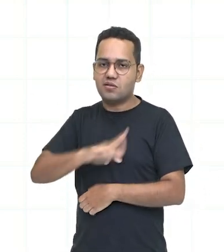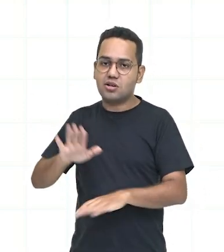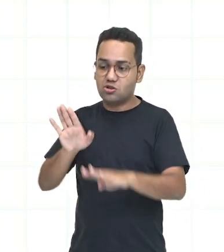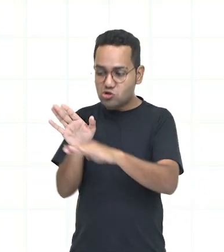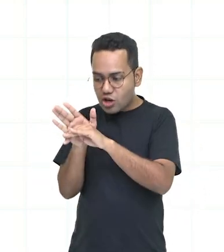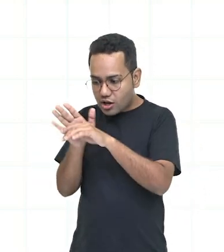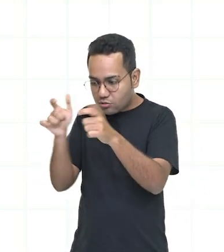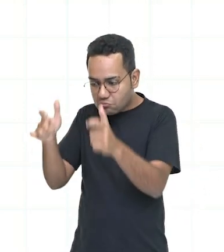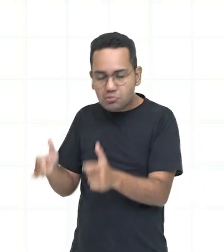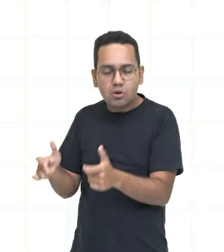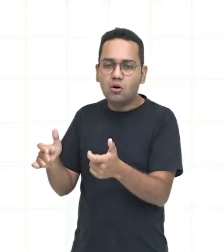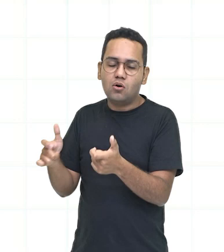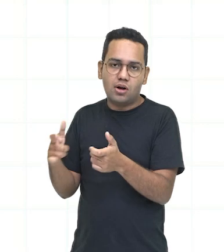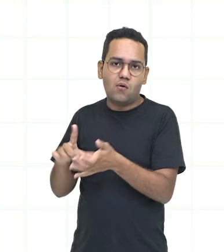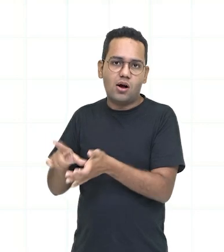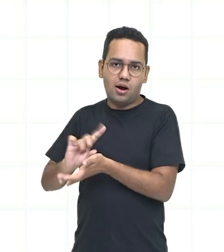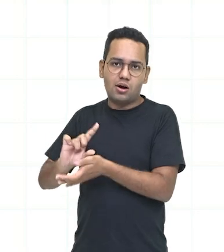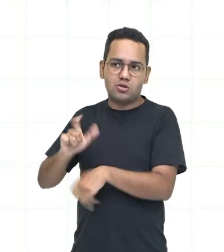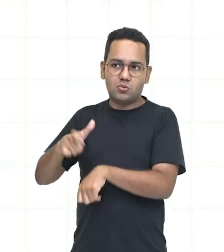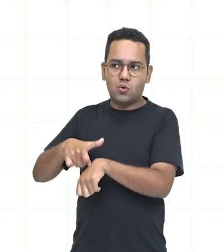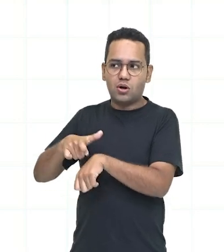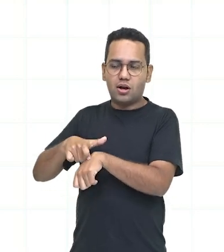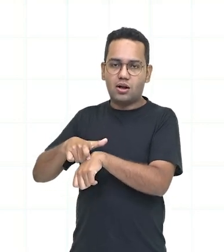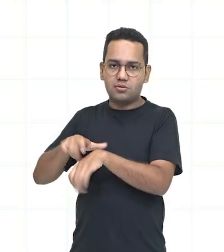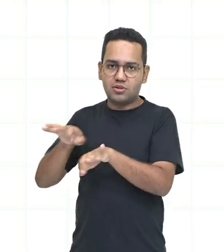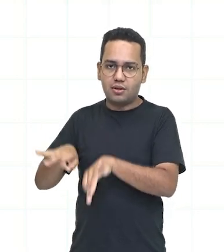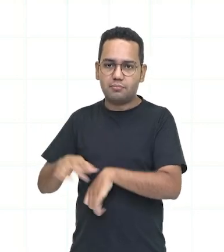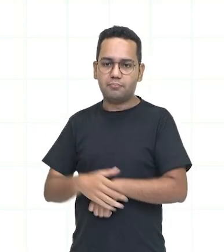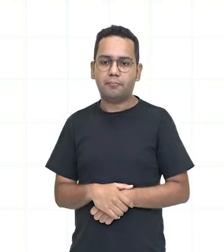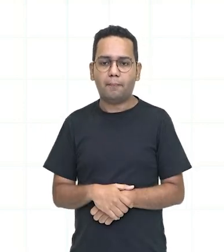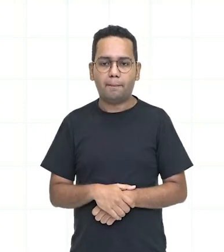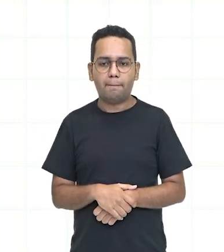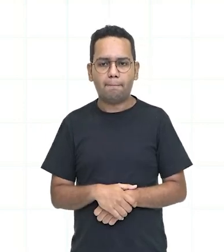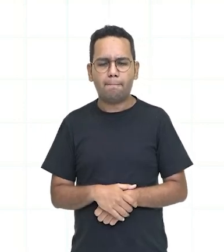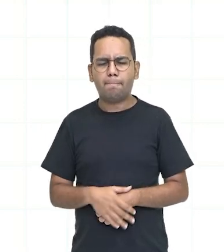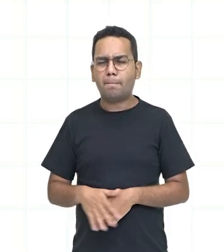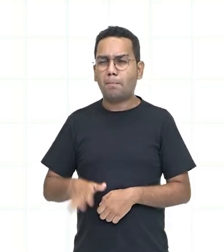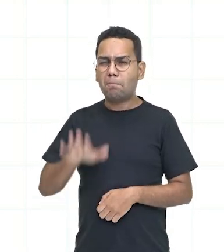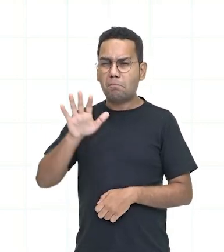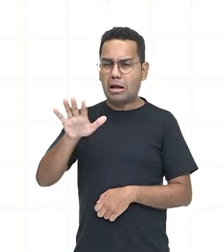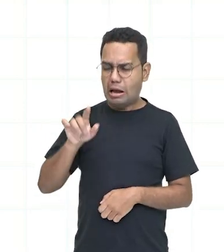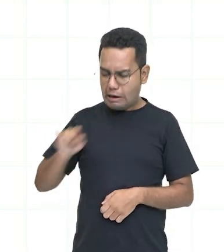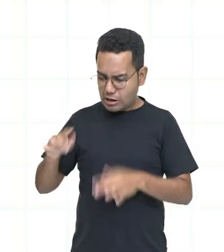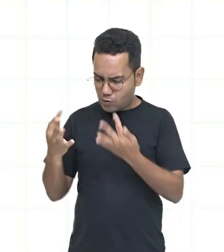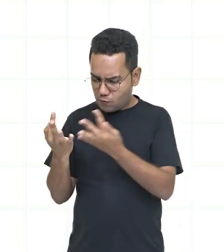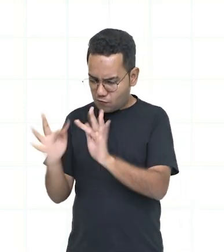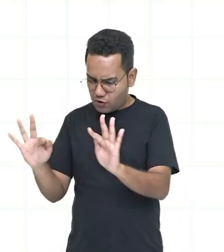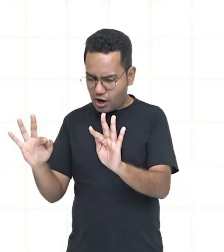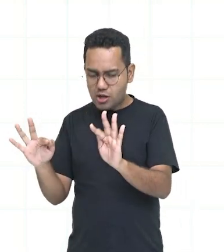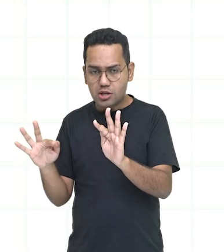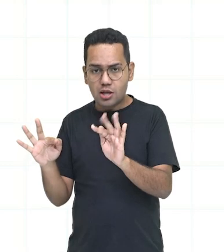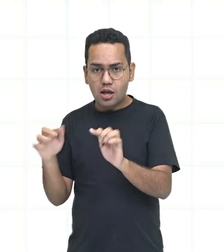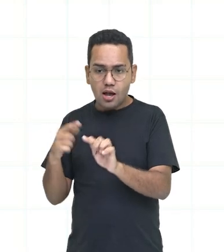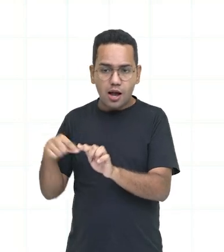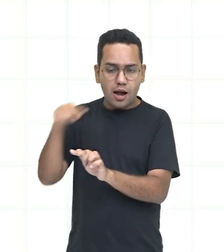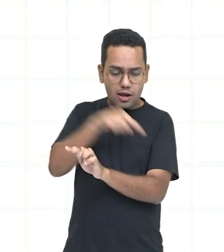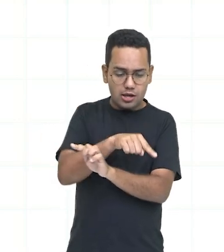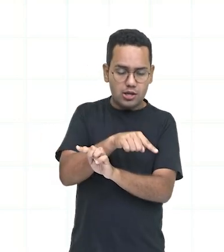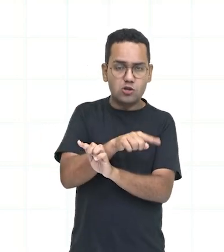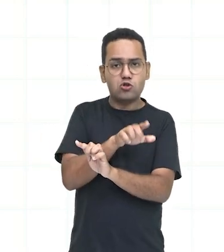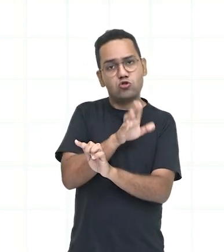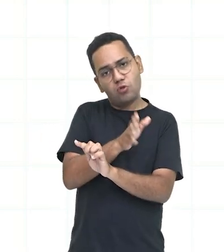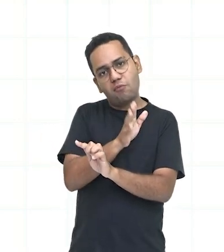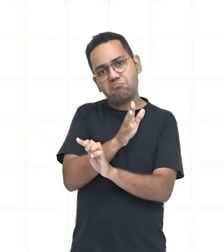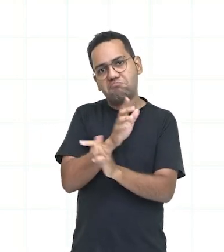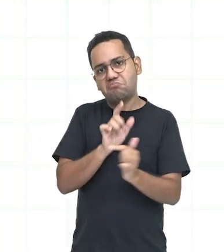segunda oração aqui só efetivará, né? Só acontecerá se a primeira acontecer,